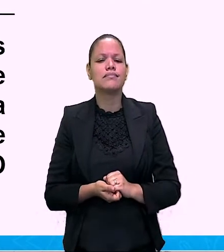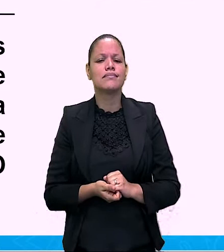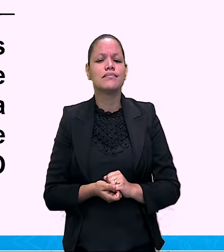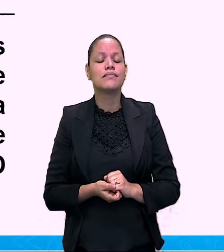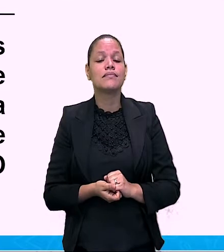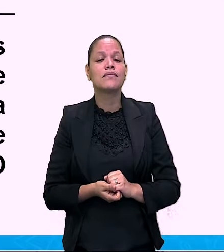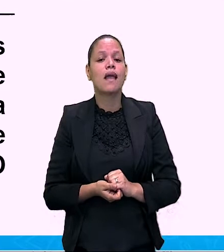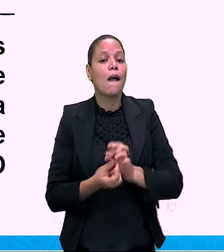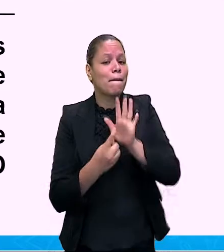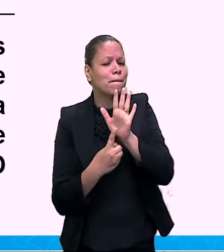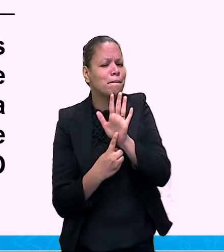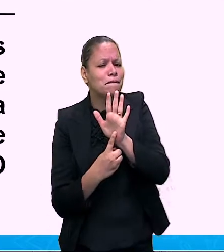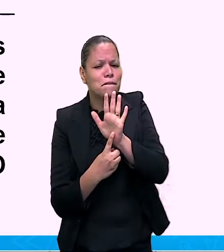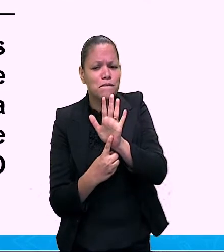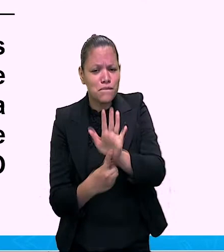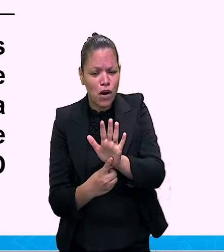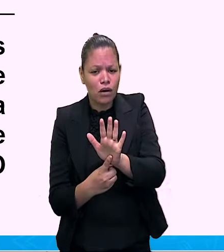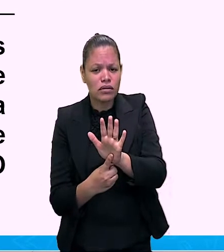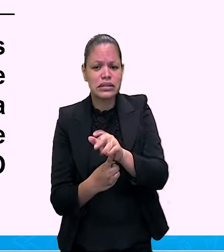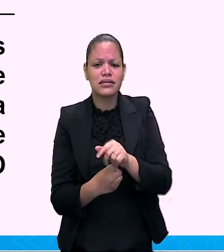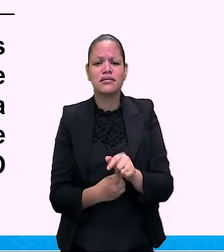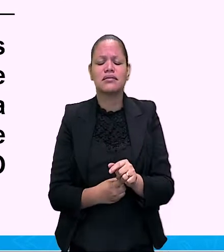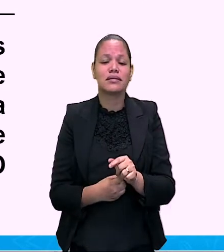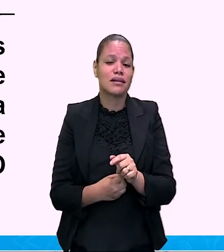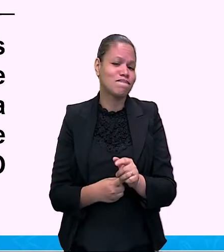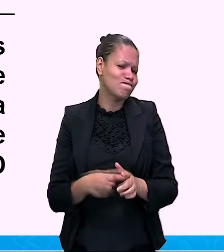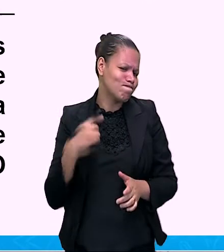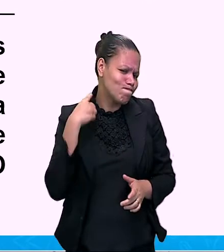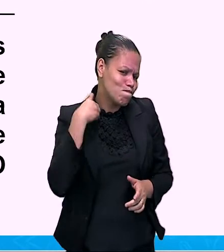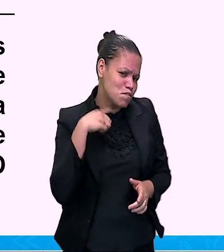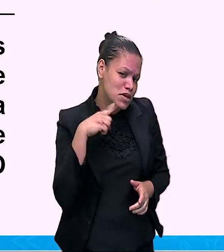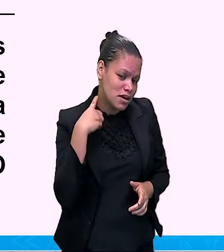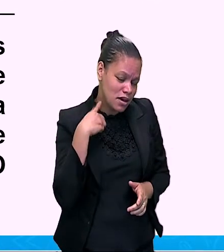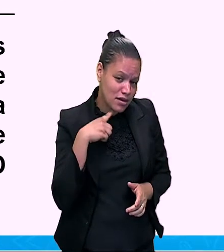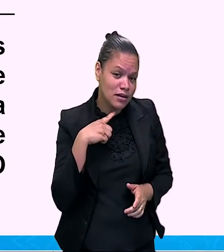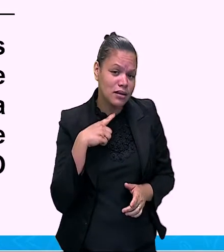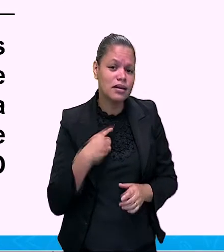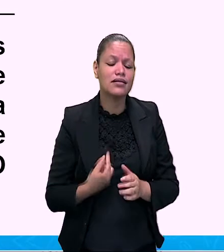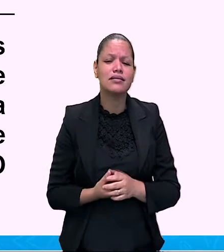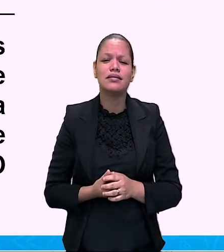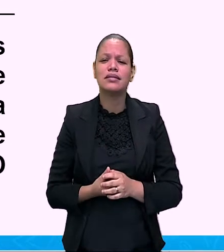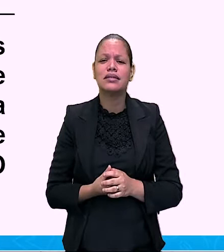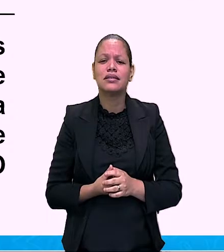de Estado de Saúde de Minas Gerais investiga